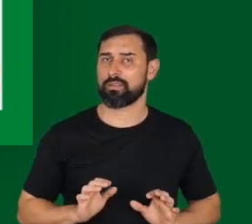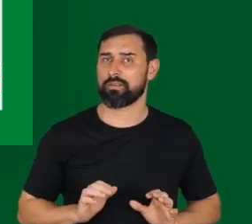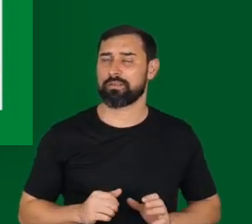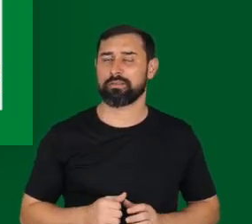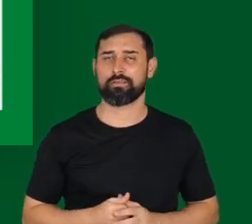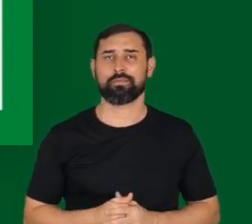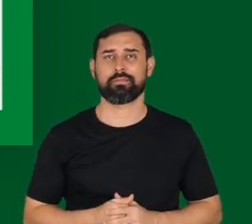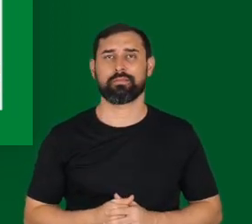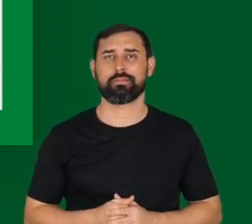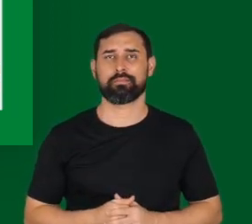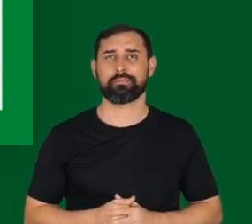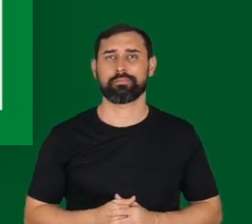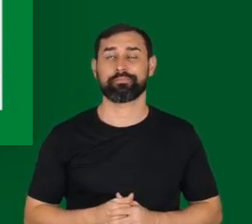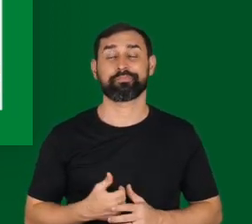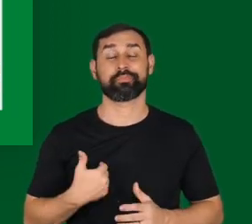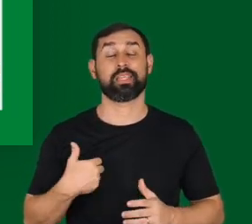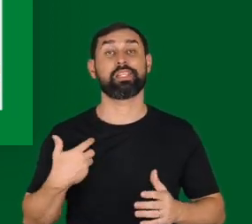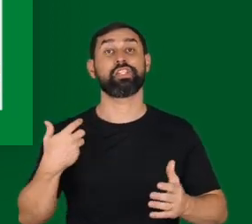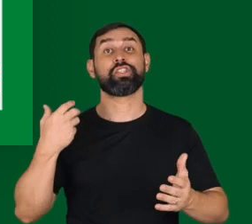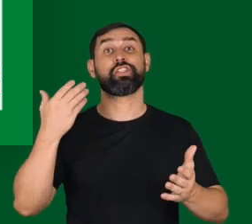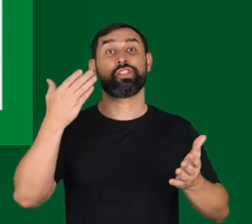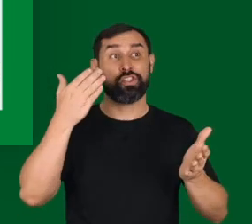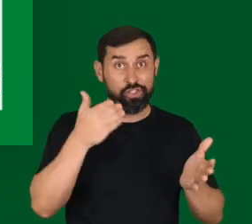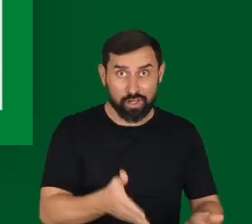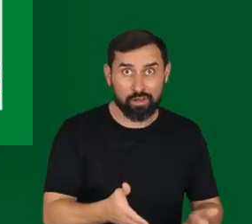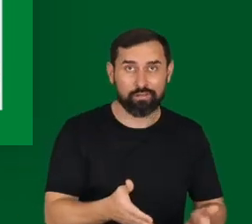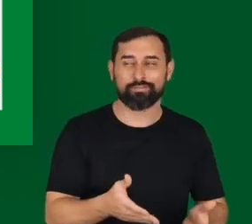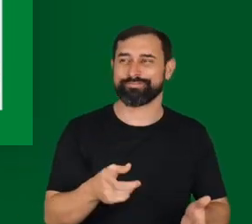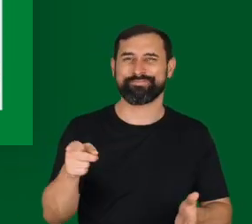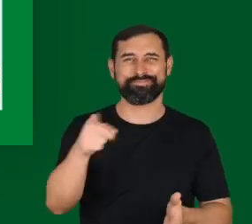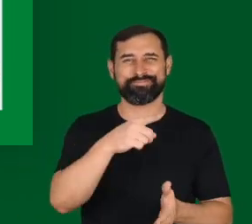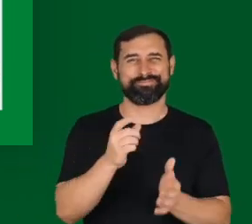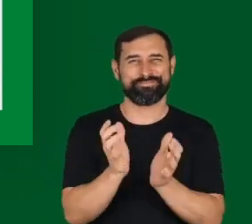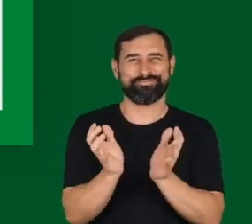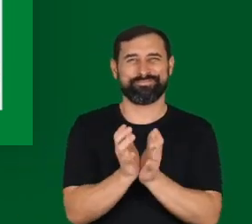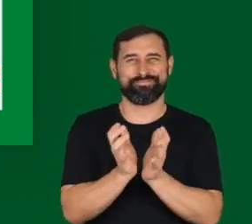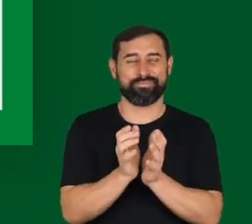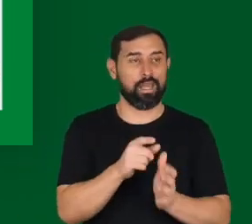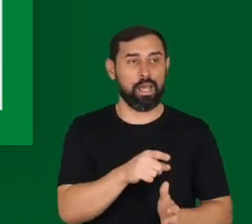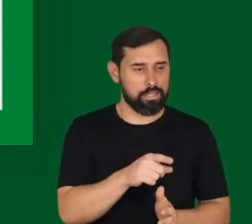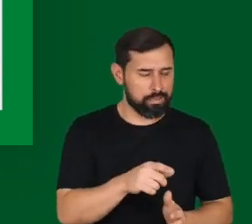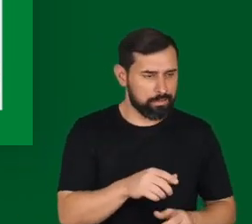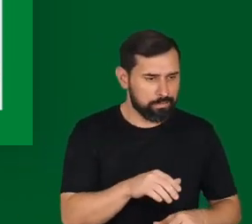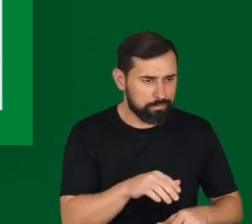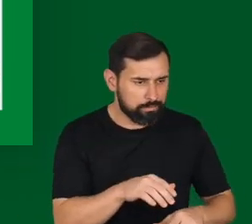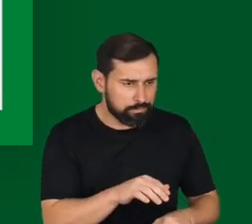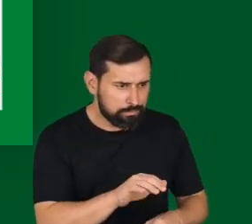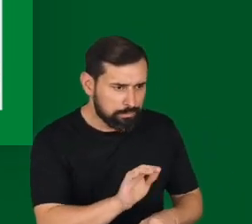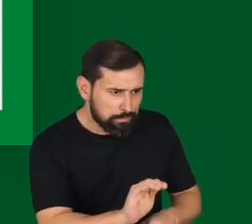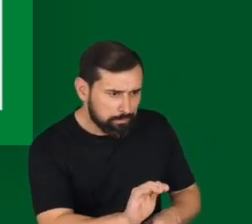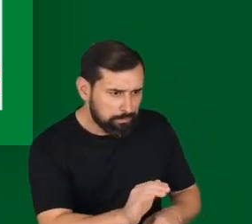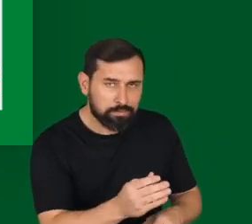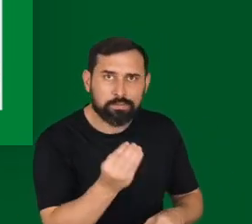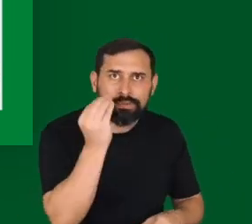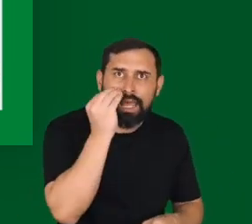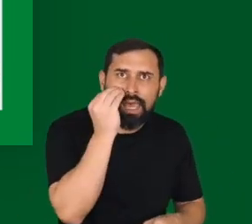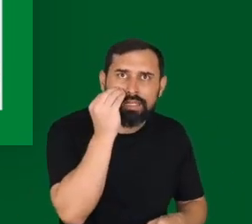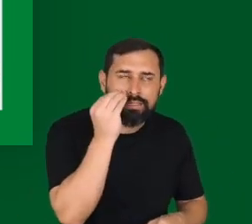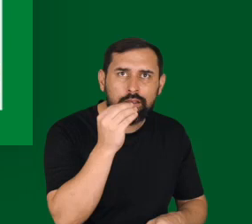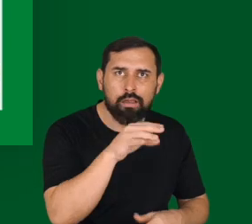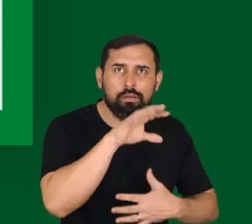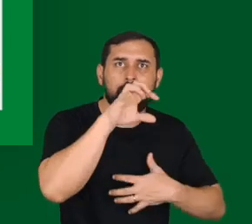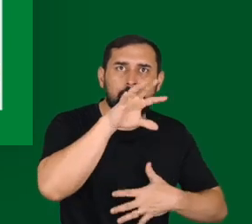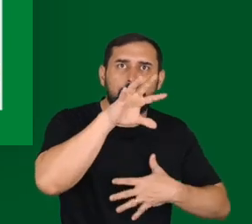trauma. Quando a gente chega, a chegada da equipe, né, o paciente não respondia a estímulos,